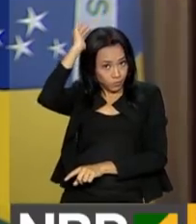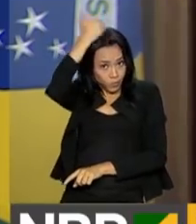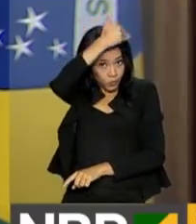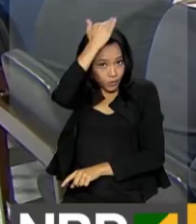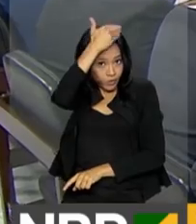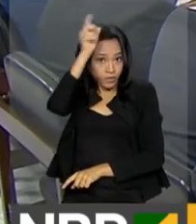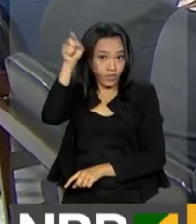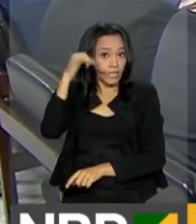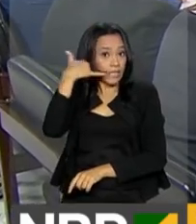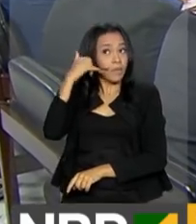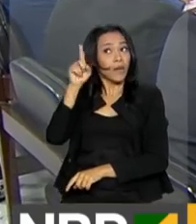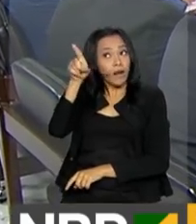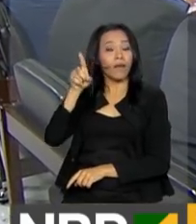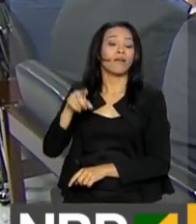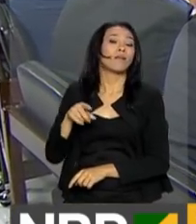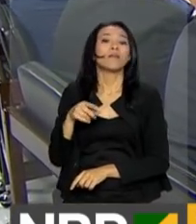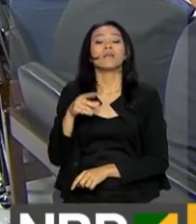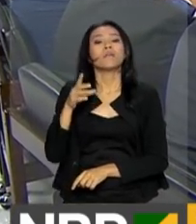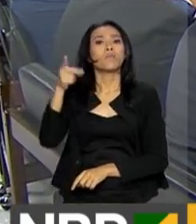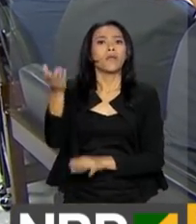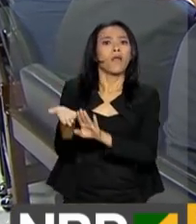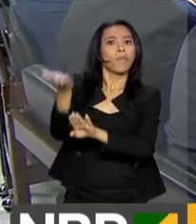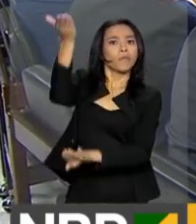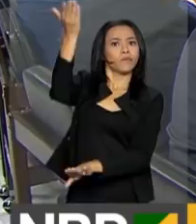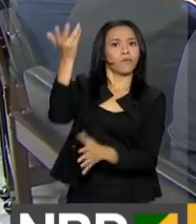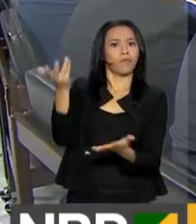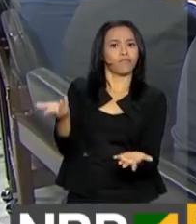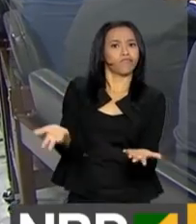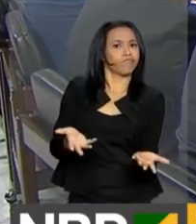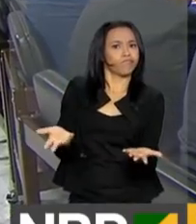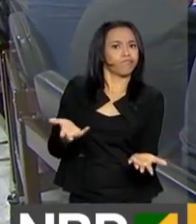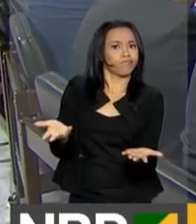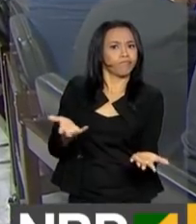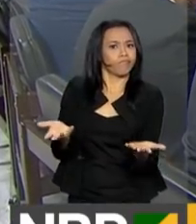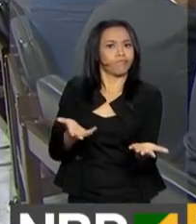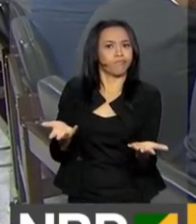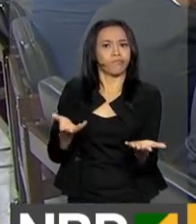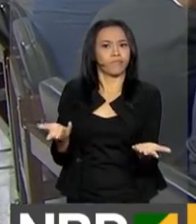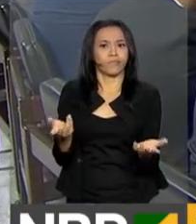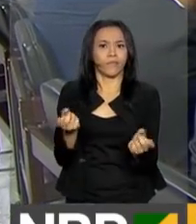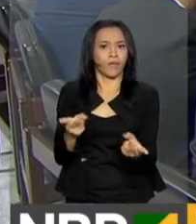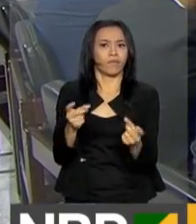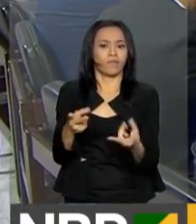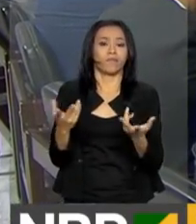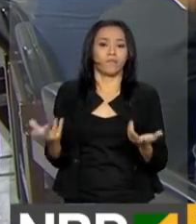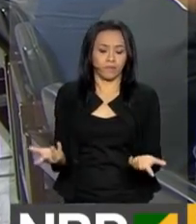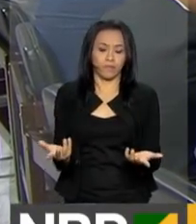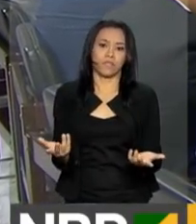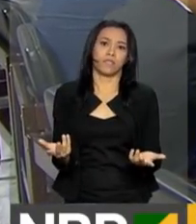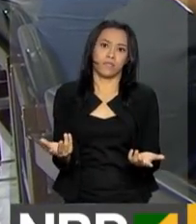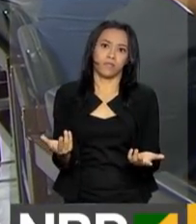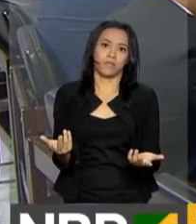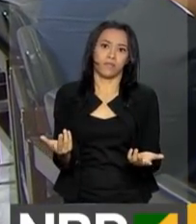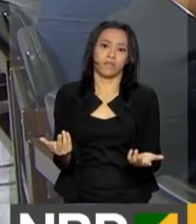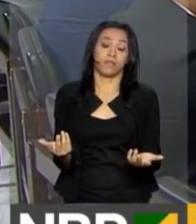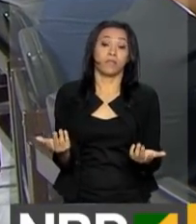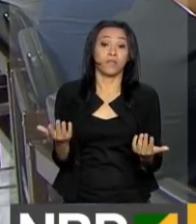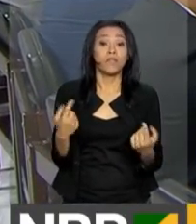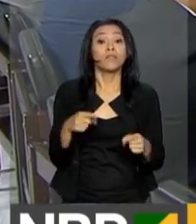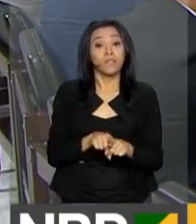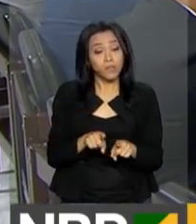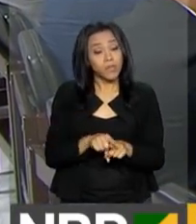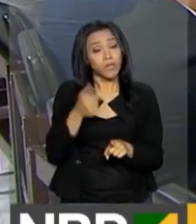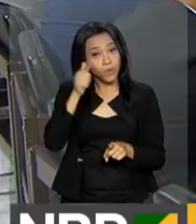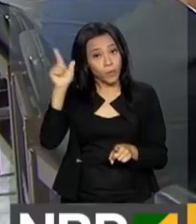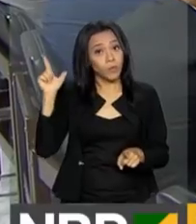a a aumentou significativamente a exportação desses produtos é para o exterior como de resto